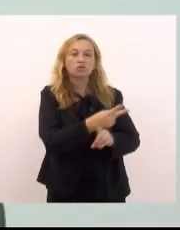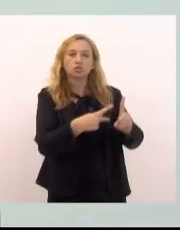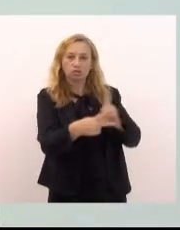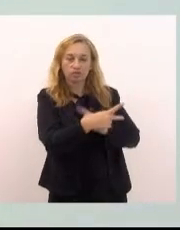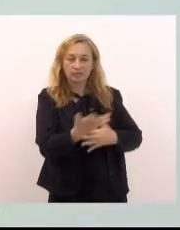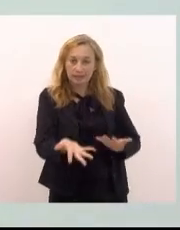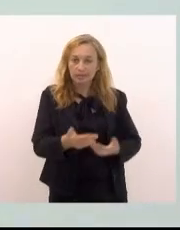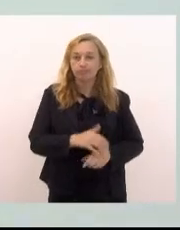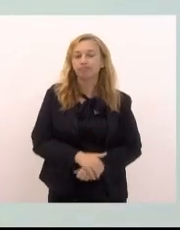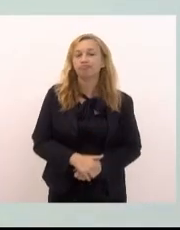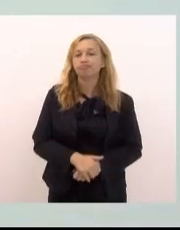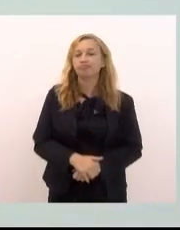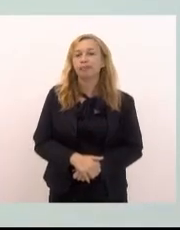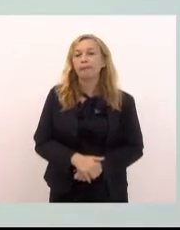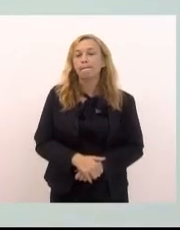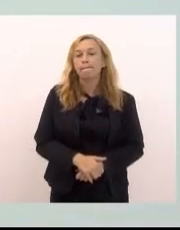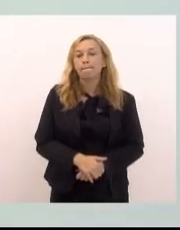Previdência.